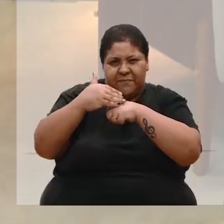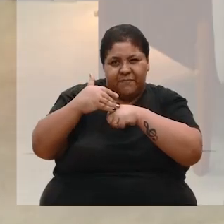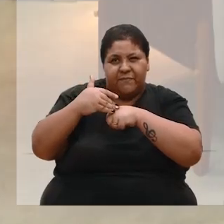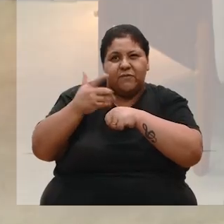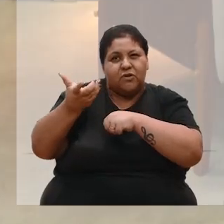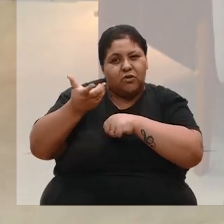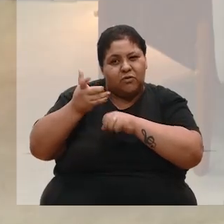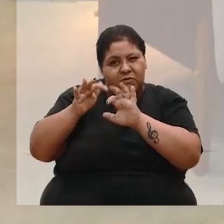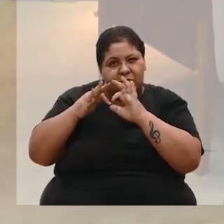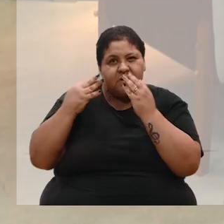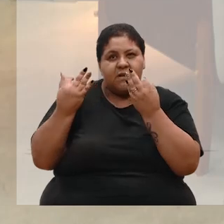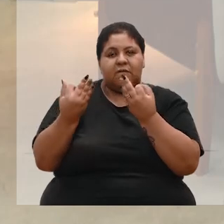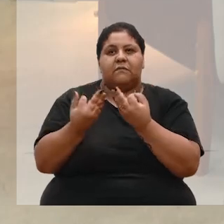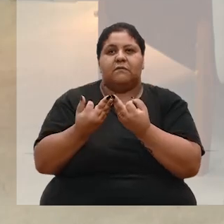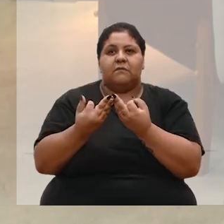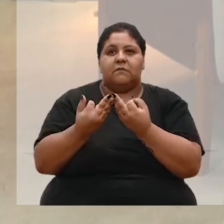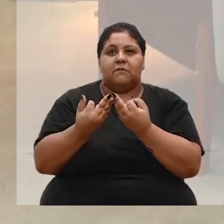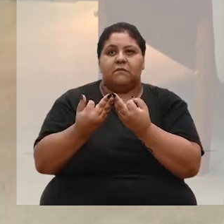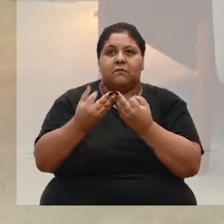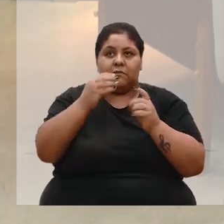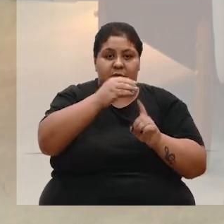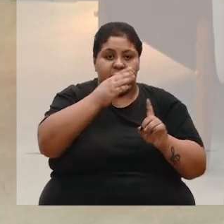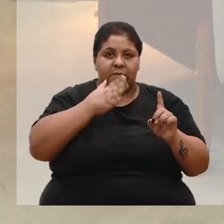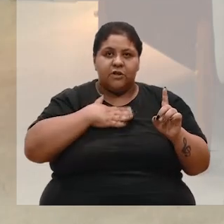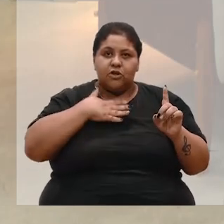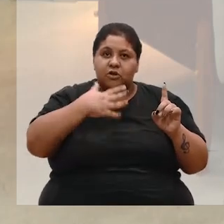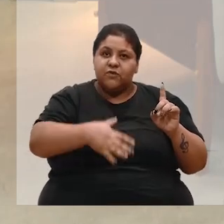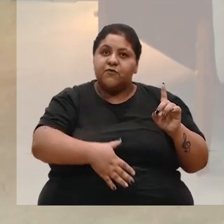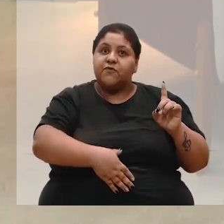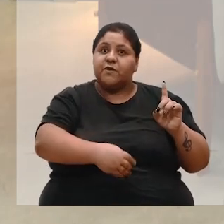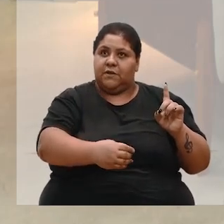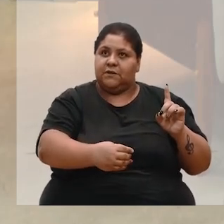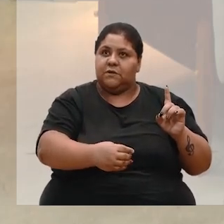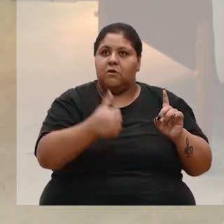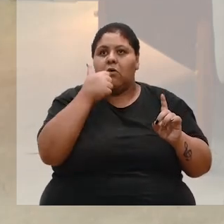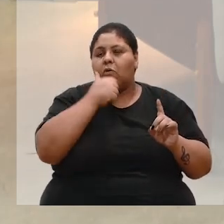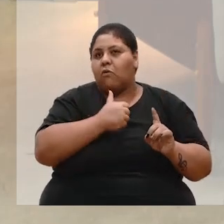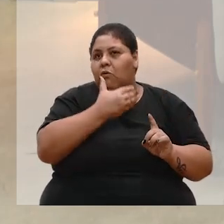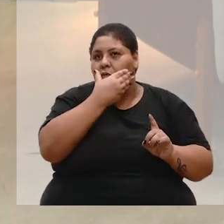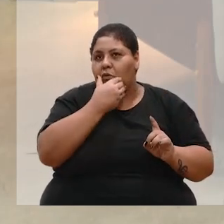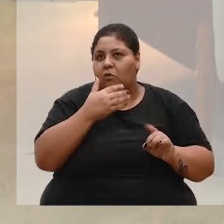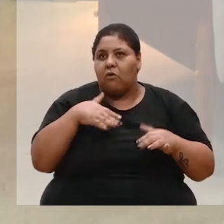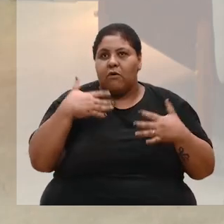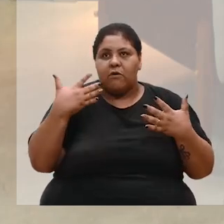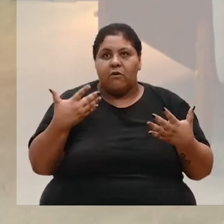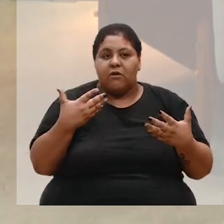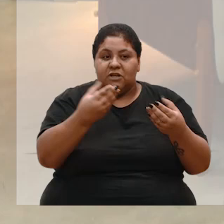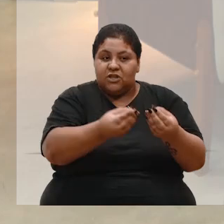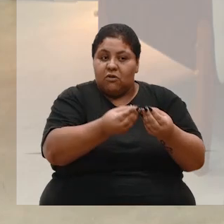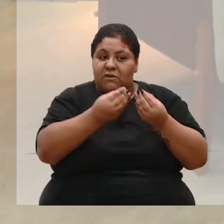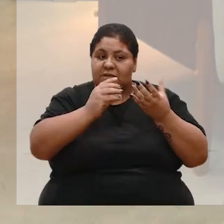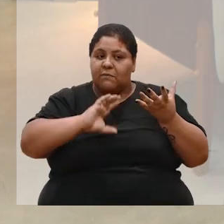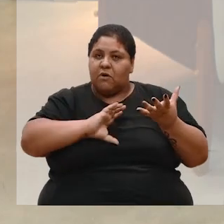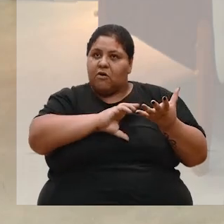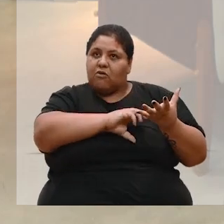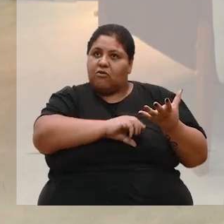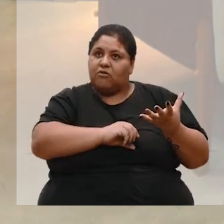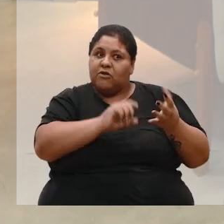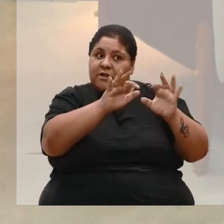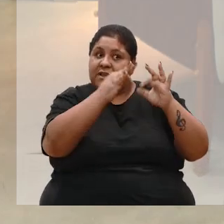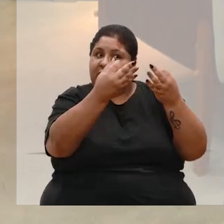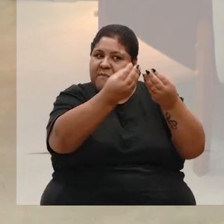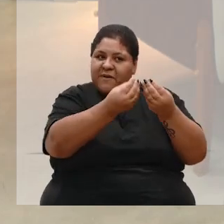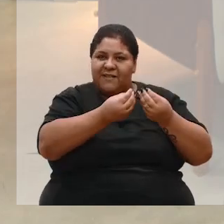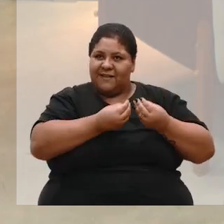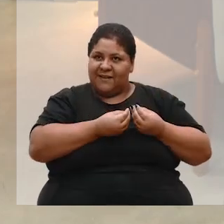nós queremos da nossa família, principalmente nós como filhos, né, e filhas. Então, se a gente não recebe o amor de quem